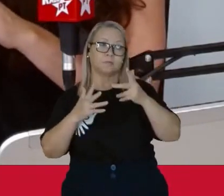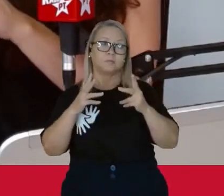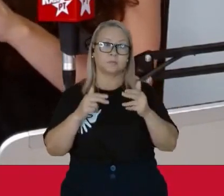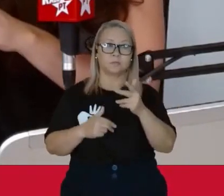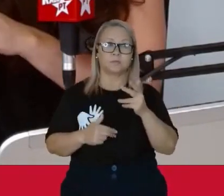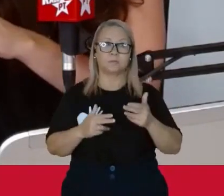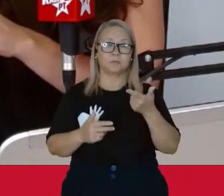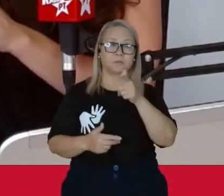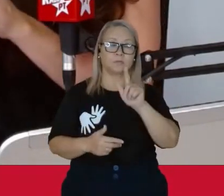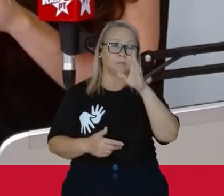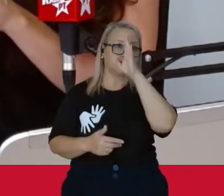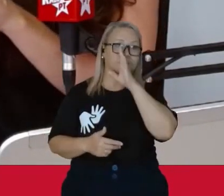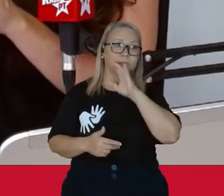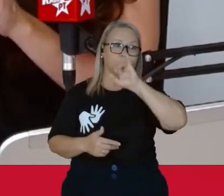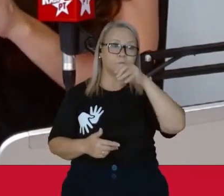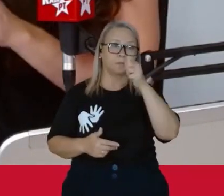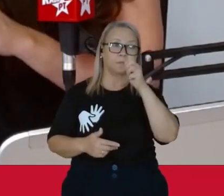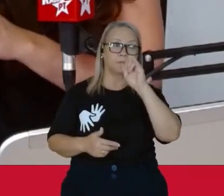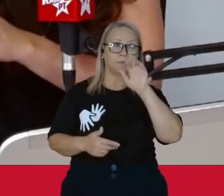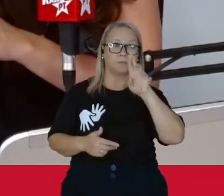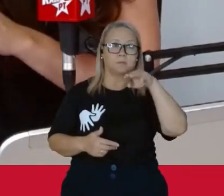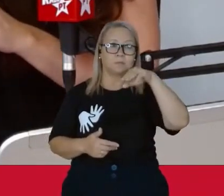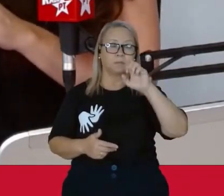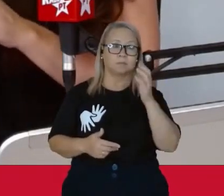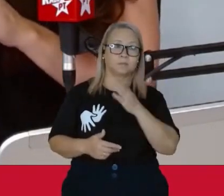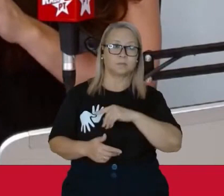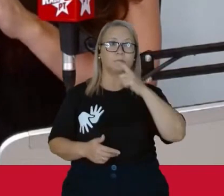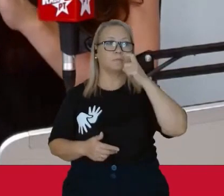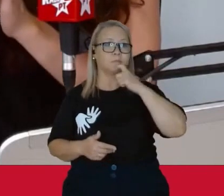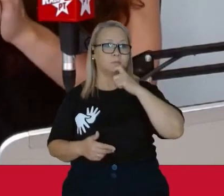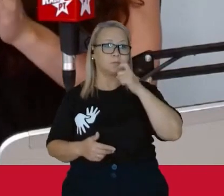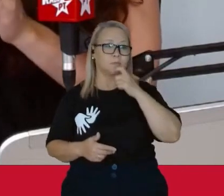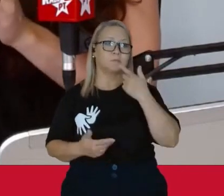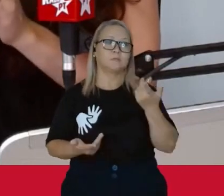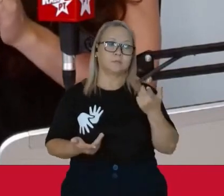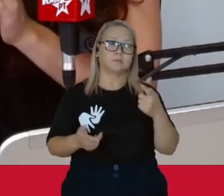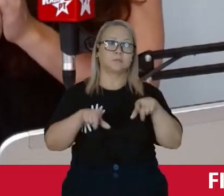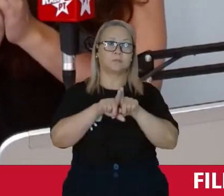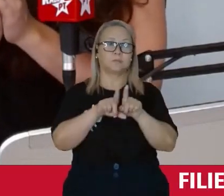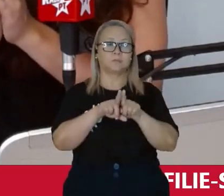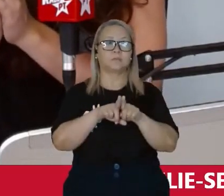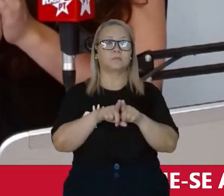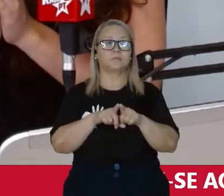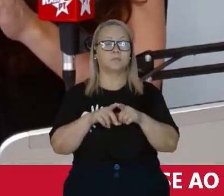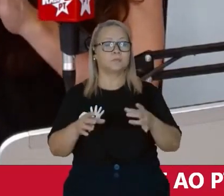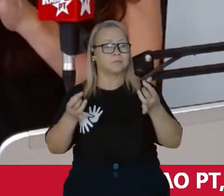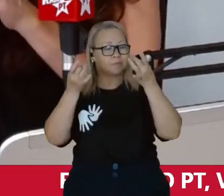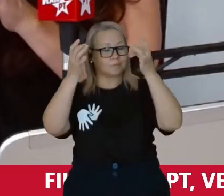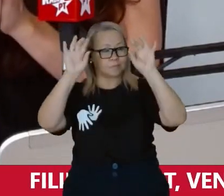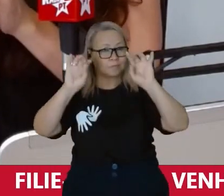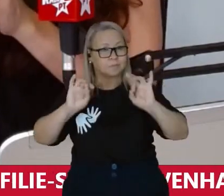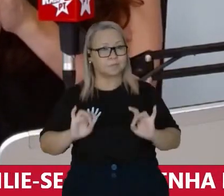aos outros perfis, como Jair, Me Camarote, desmentindo. Vocês foram essenciais para a CPI e para o Brasil.